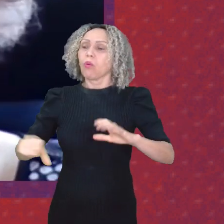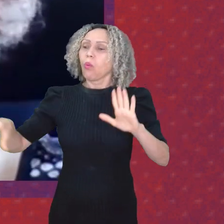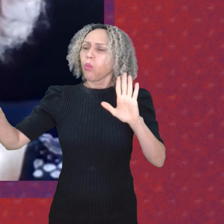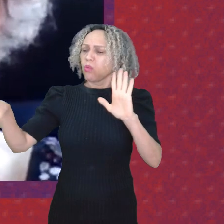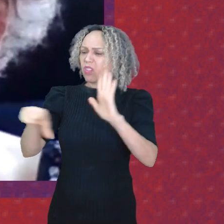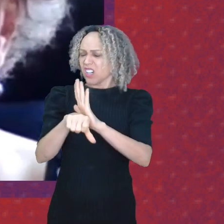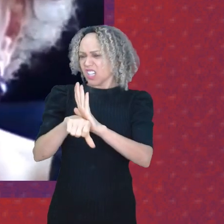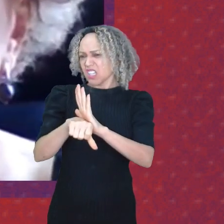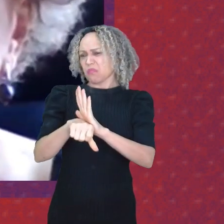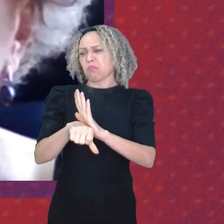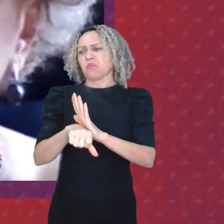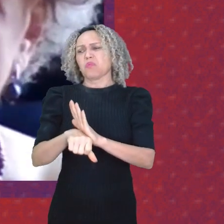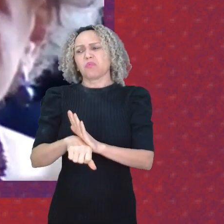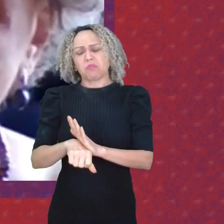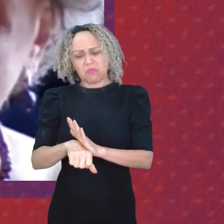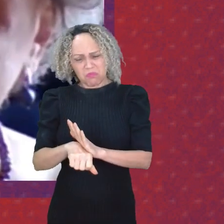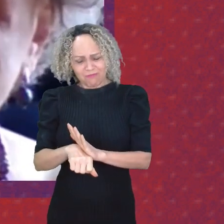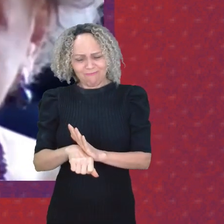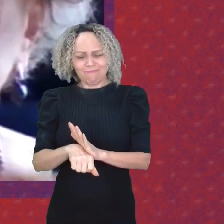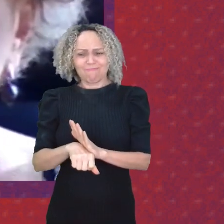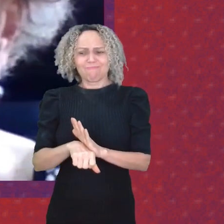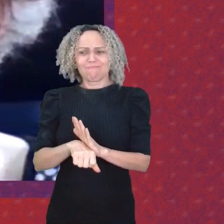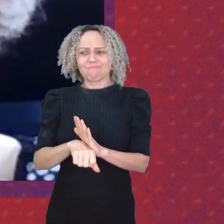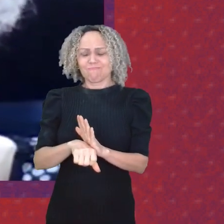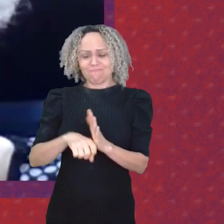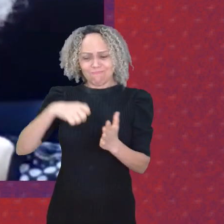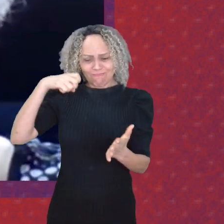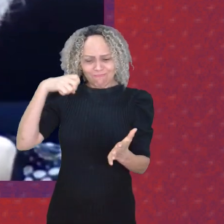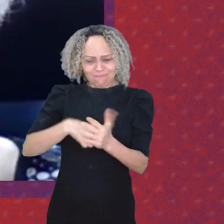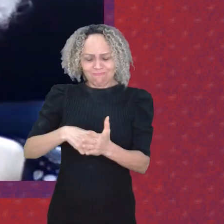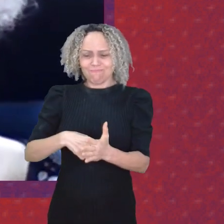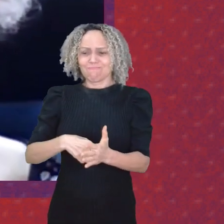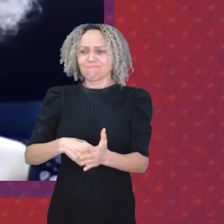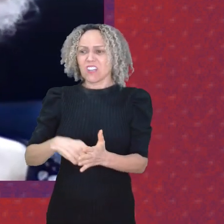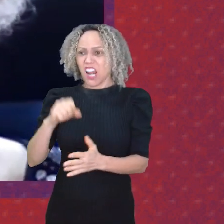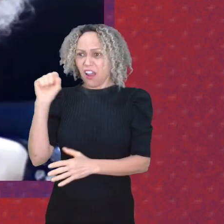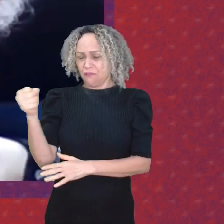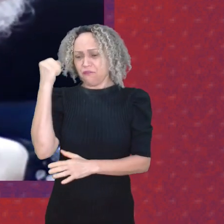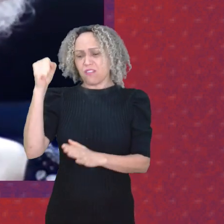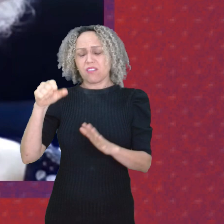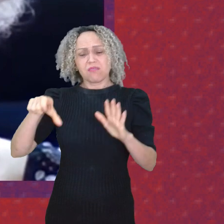E a pena vai de 3 anos a 12.